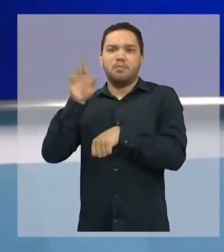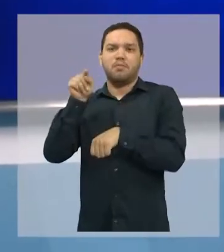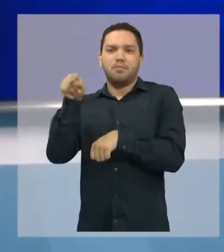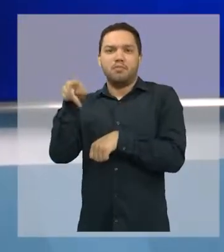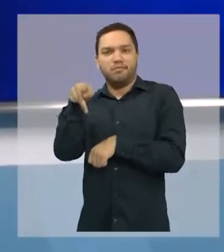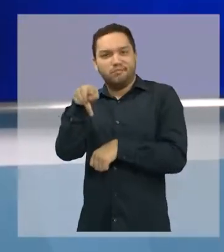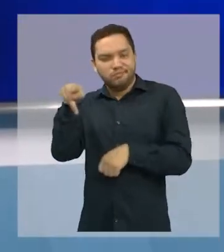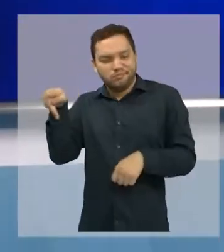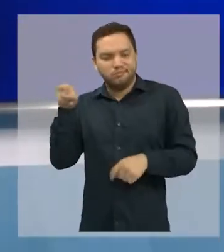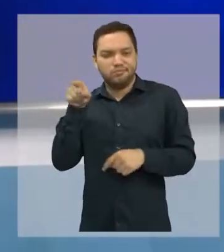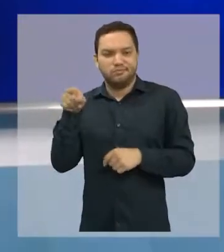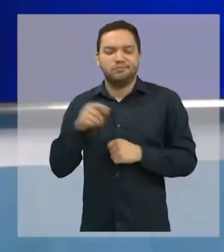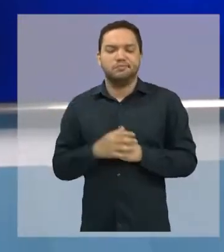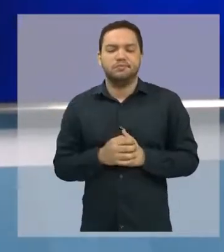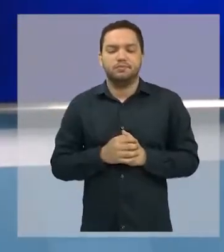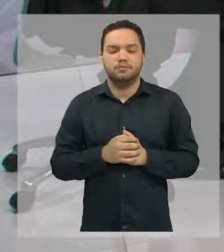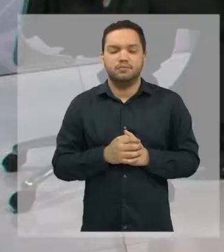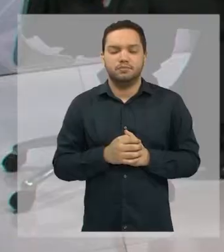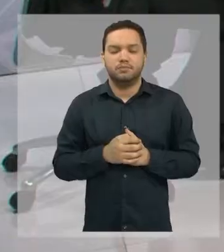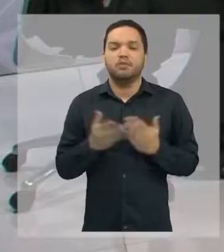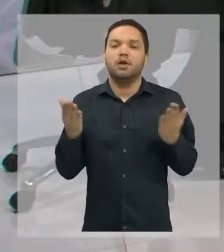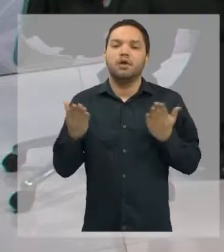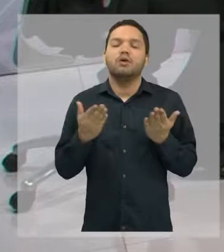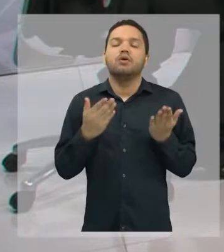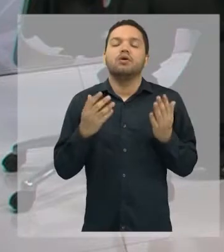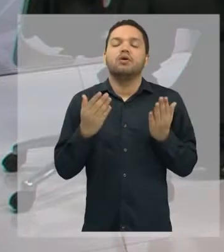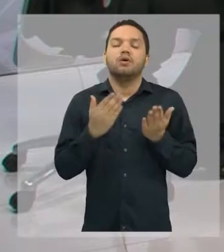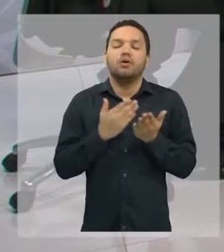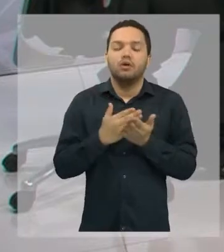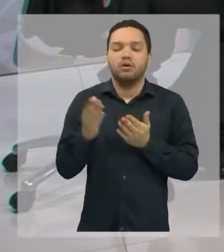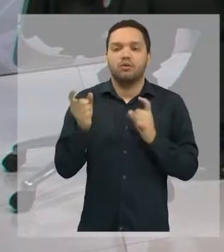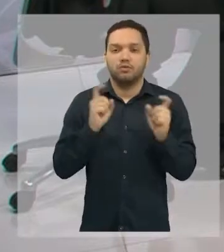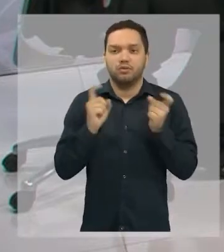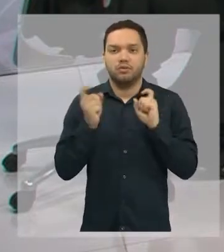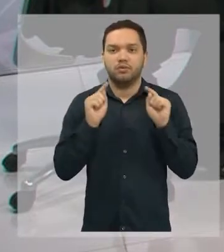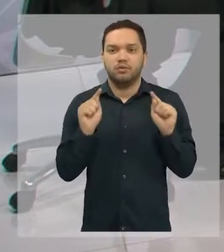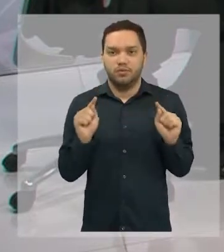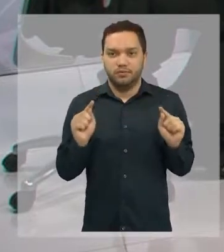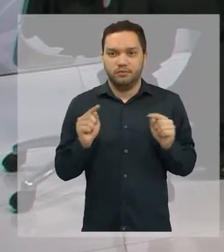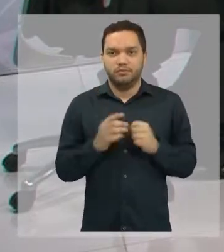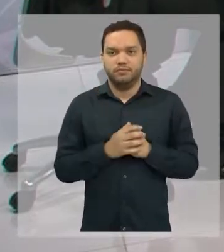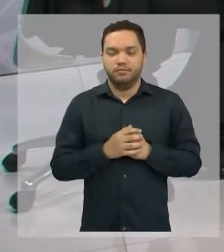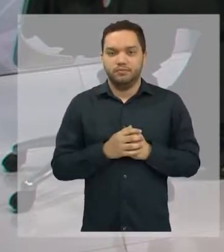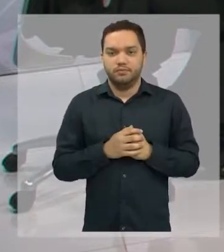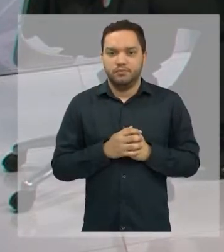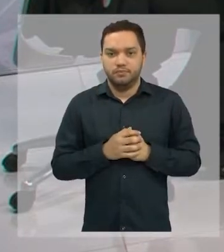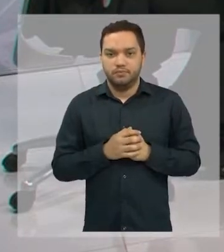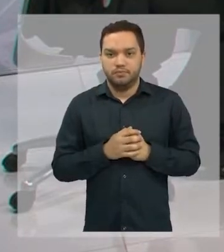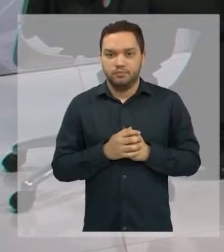Executivo. Doutor Maia, eu quero colocá-lo nessa discussão, a partir de agora, na seguinte perspectiva.